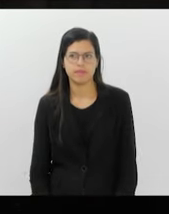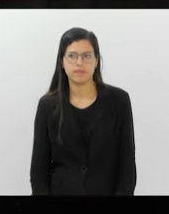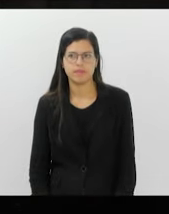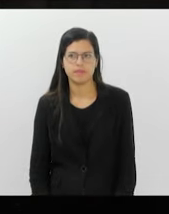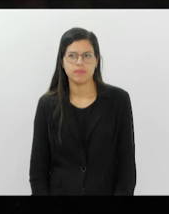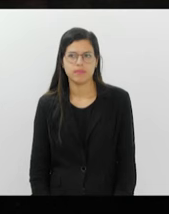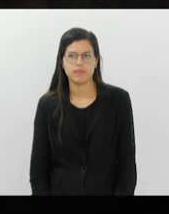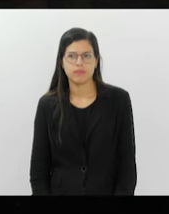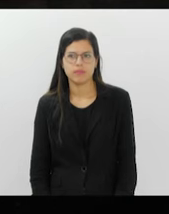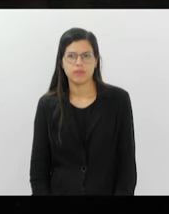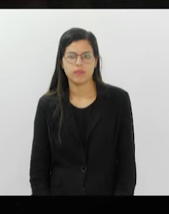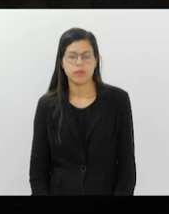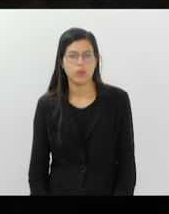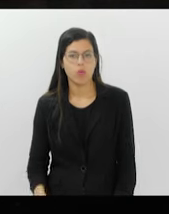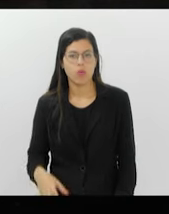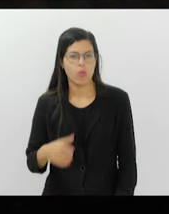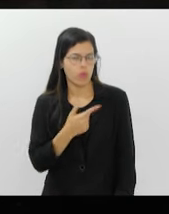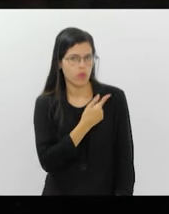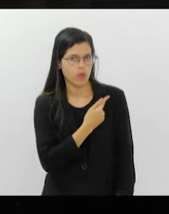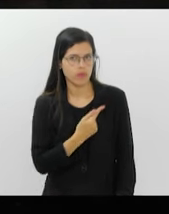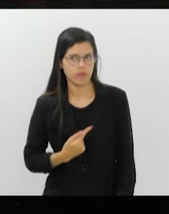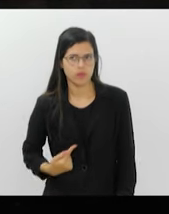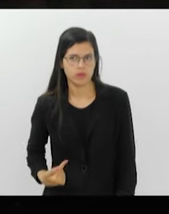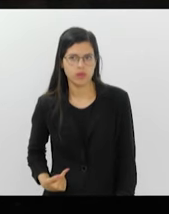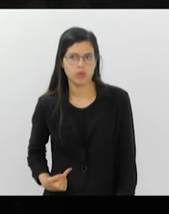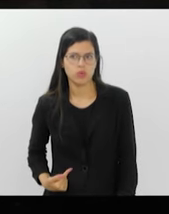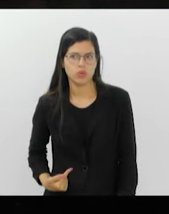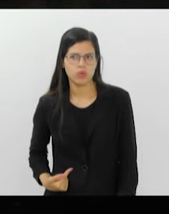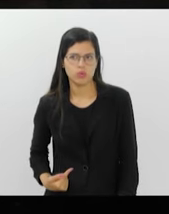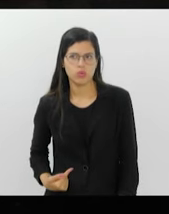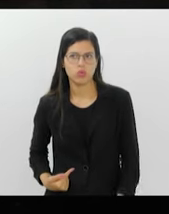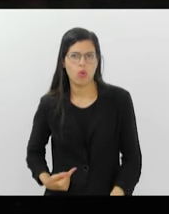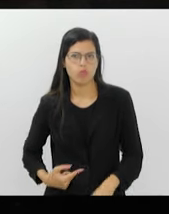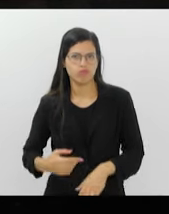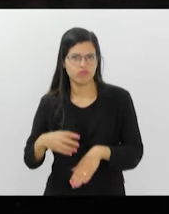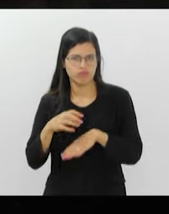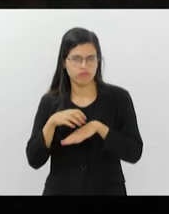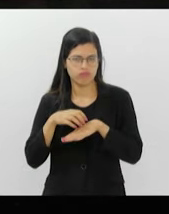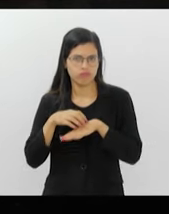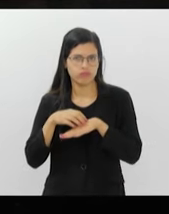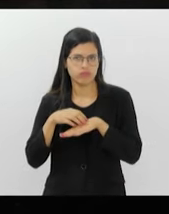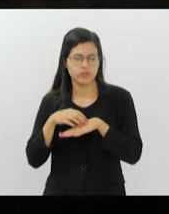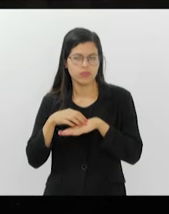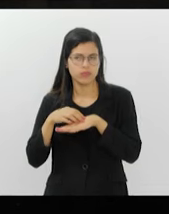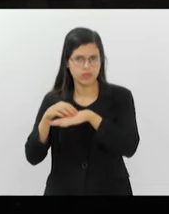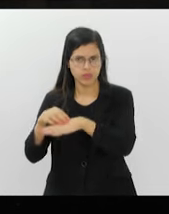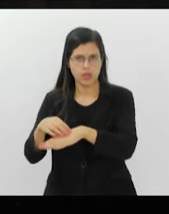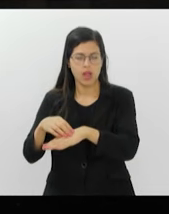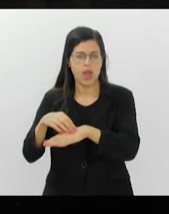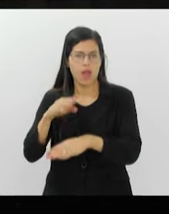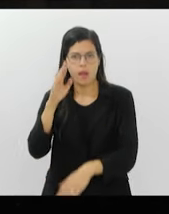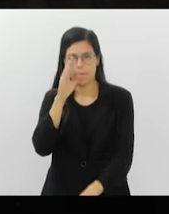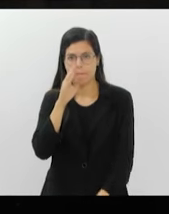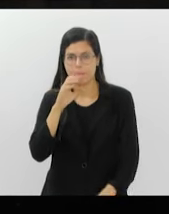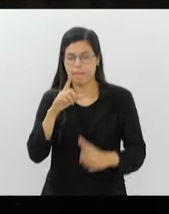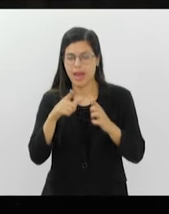a ida do governador a Brasília na quarta passada